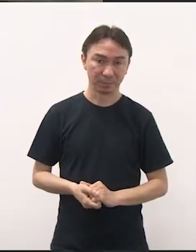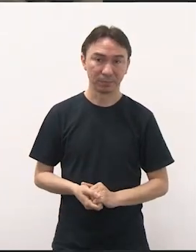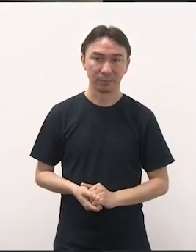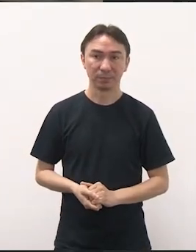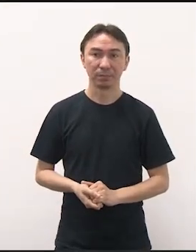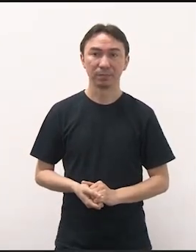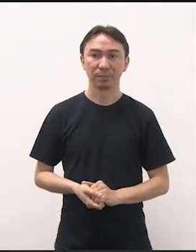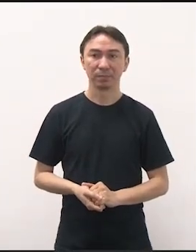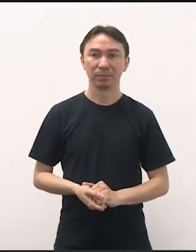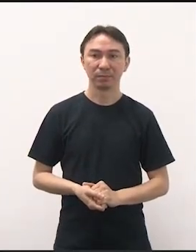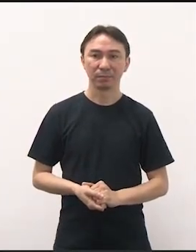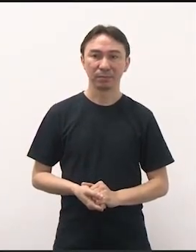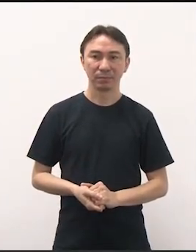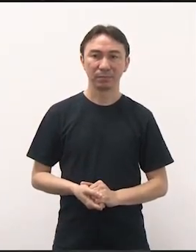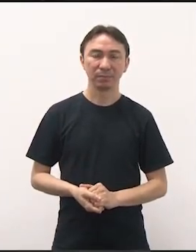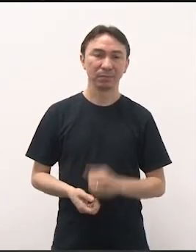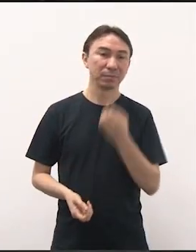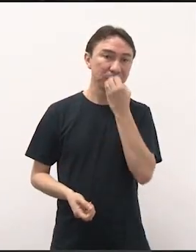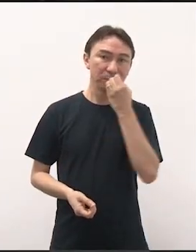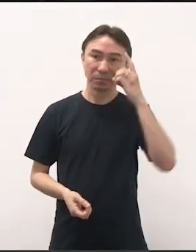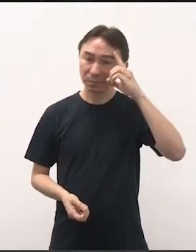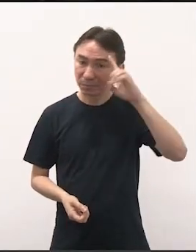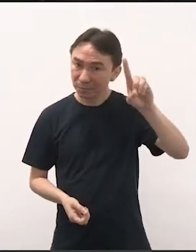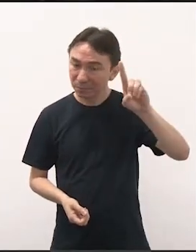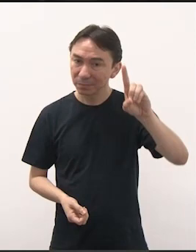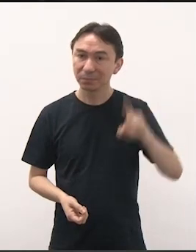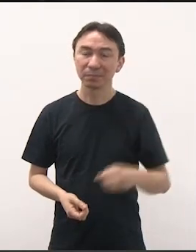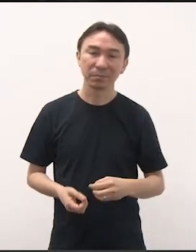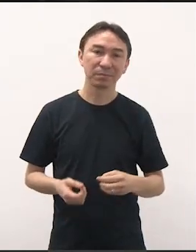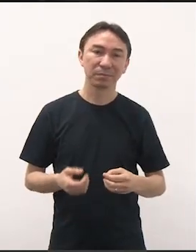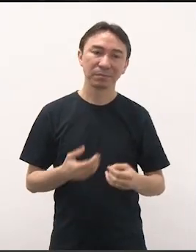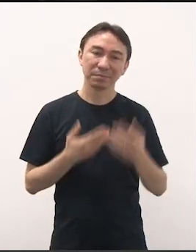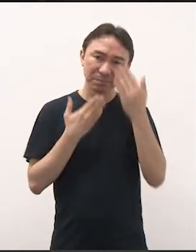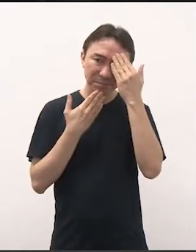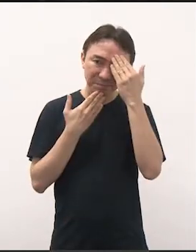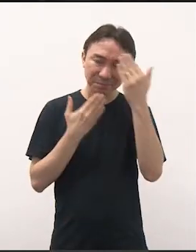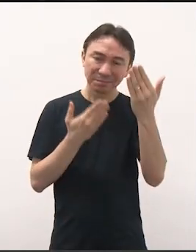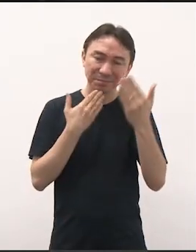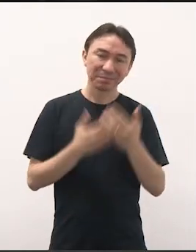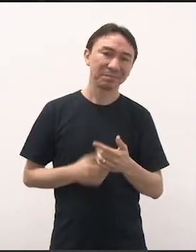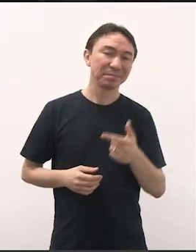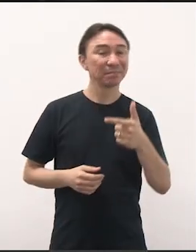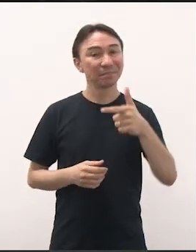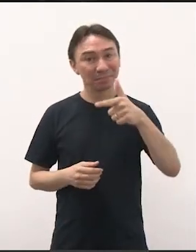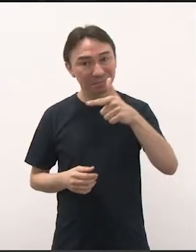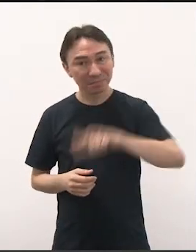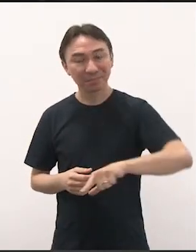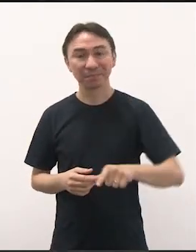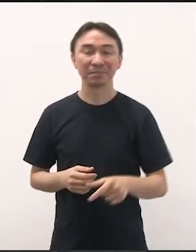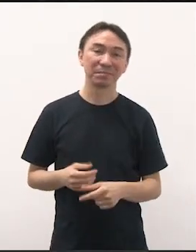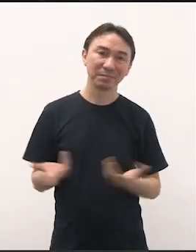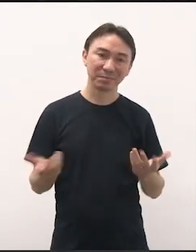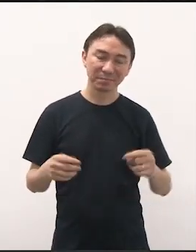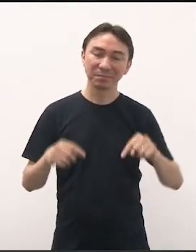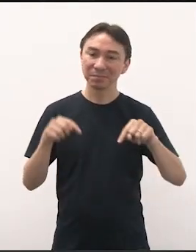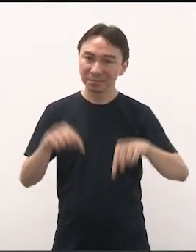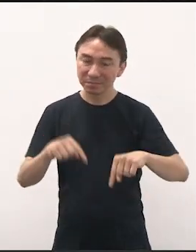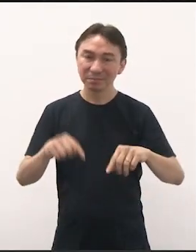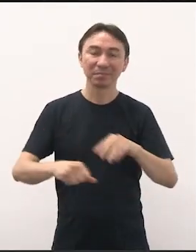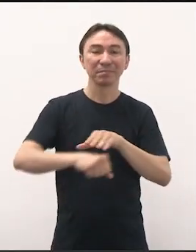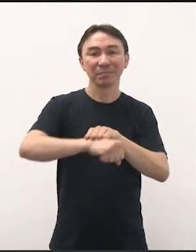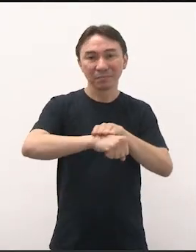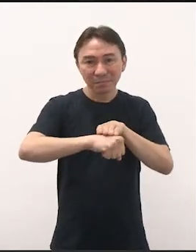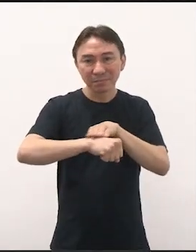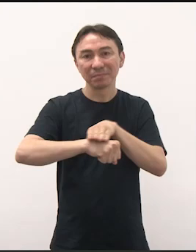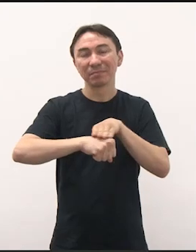Bom dia, Ilana, agradeço, né, mais uma vez a possibilidade de estar aqui conversando com vocês, né?